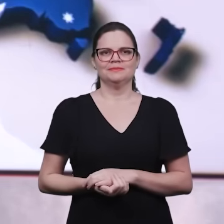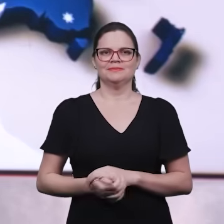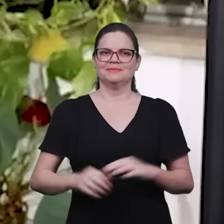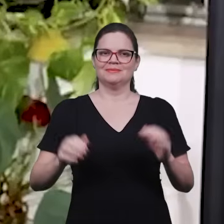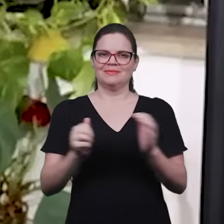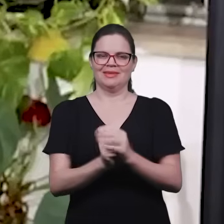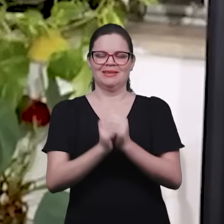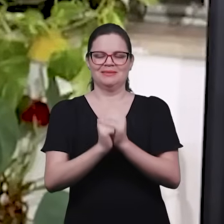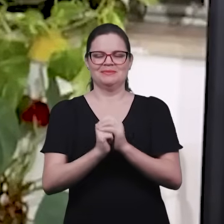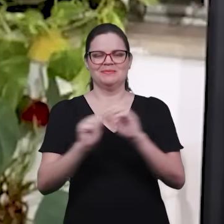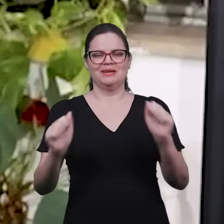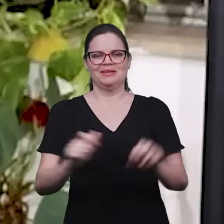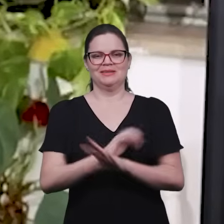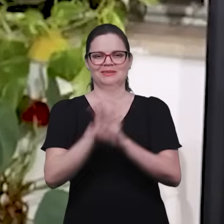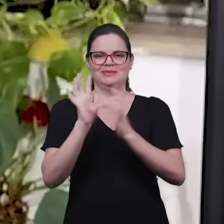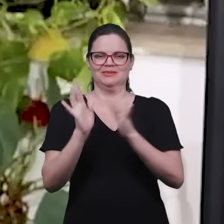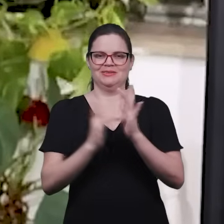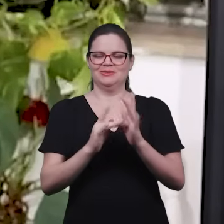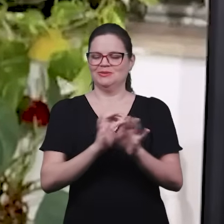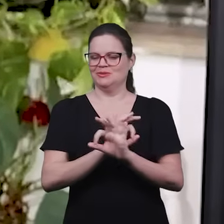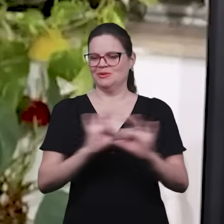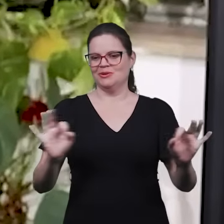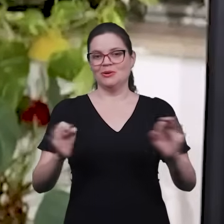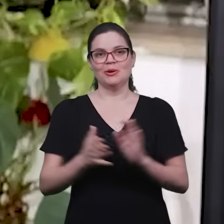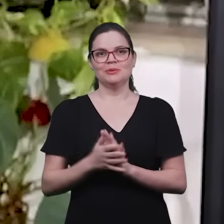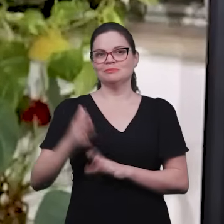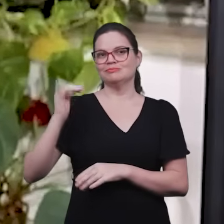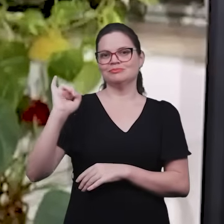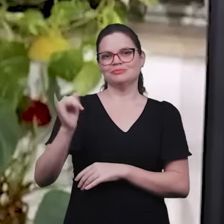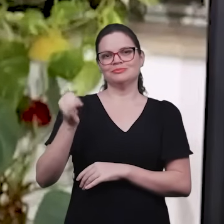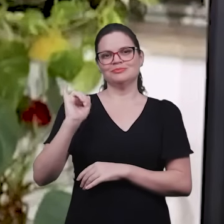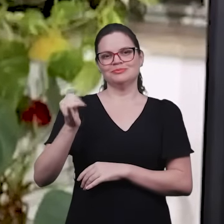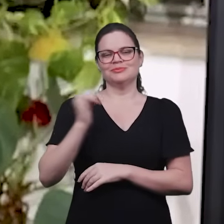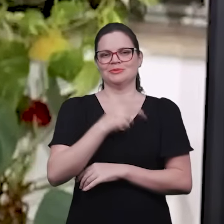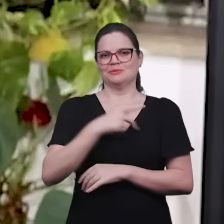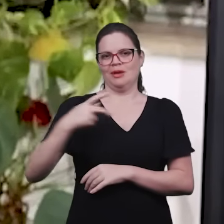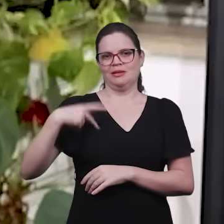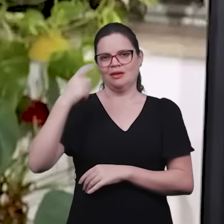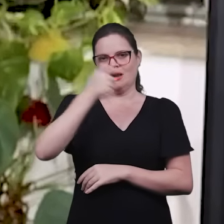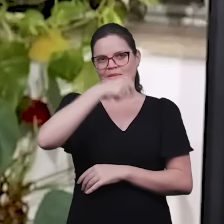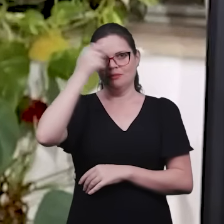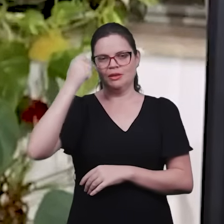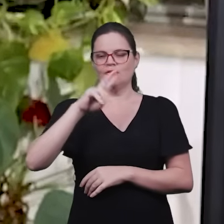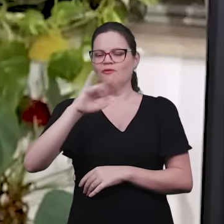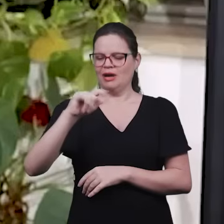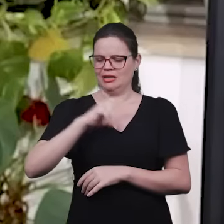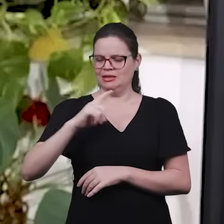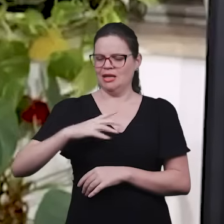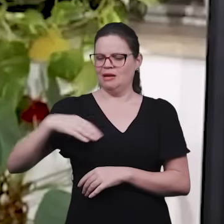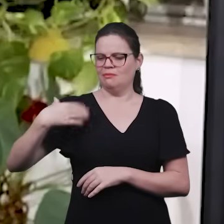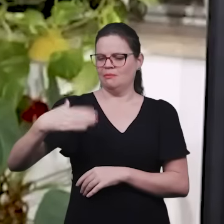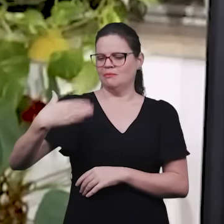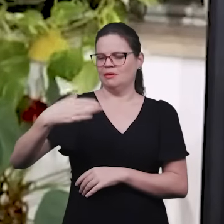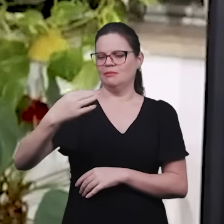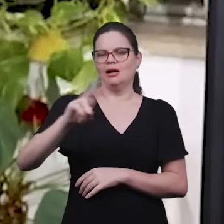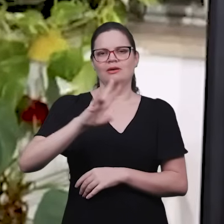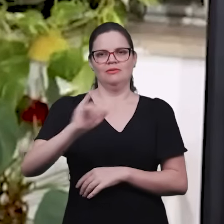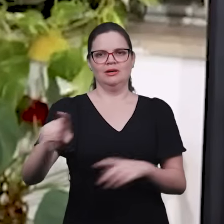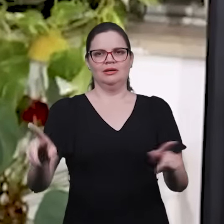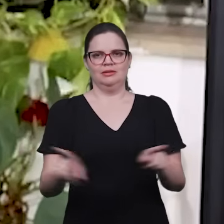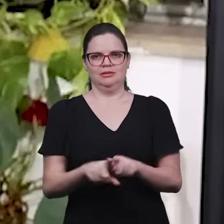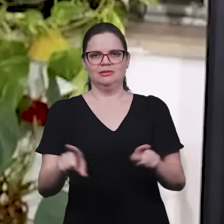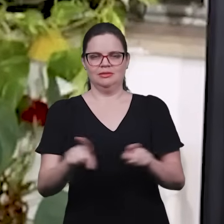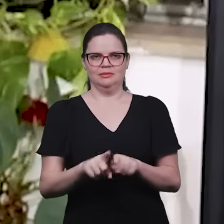Alemanha. Amém, glória a Jesus. Muito bom esse relato do pastor Amadeu. E teremos outros relatos que serão